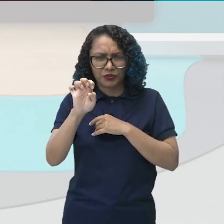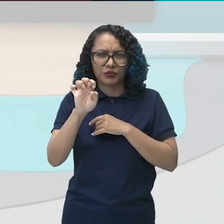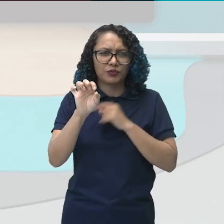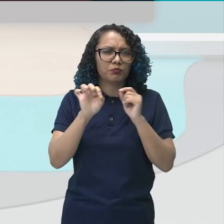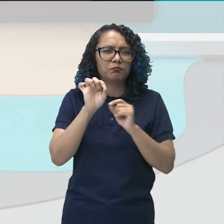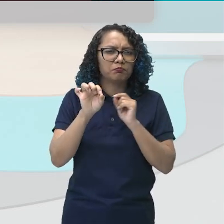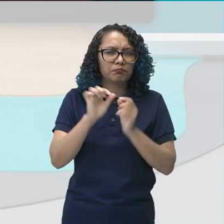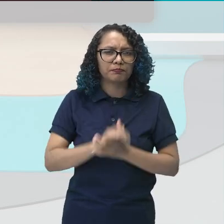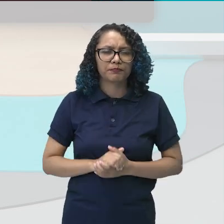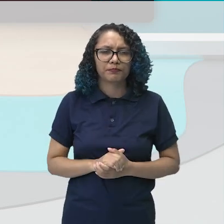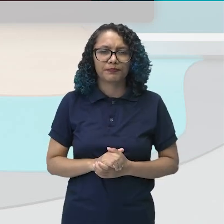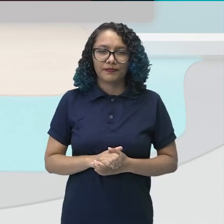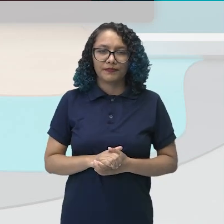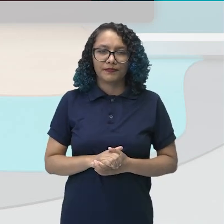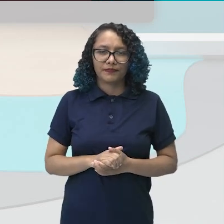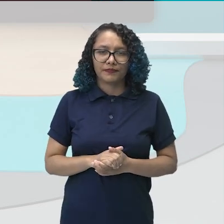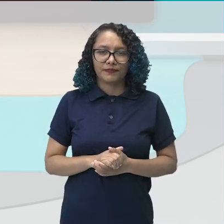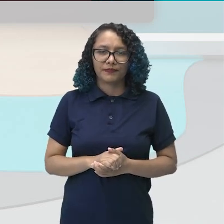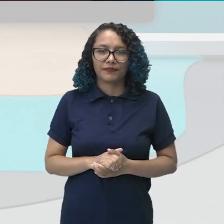Então,